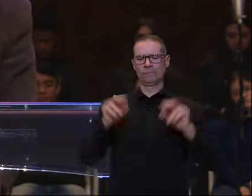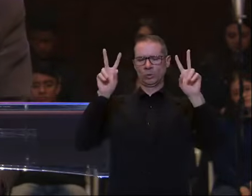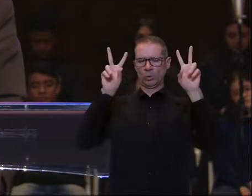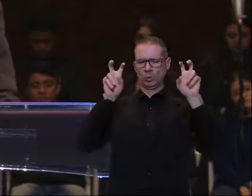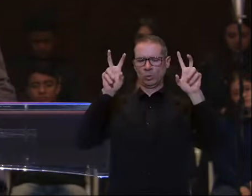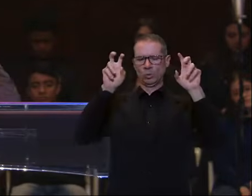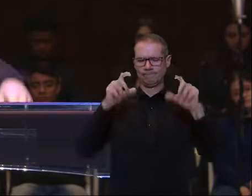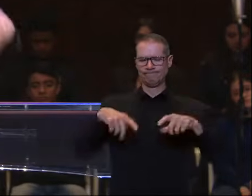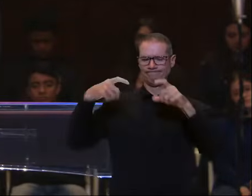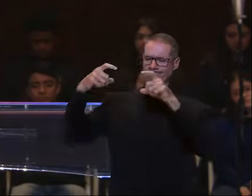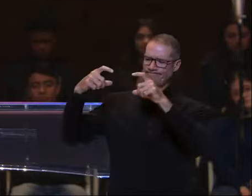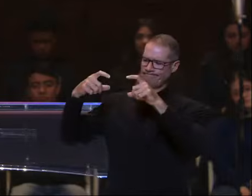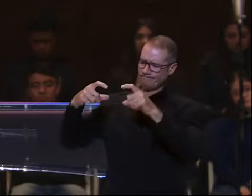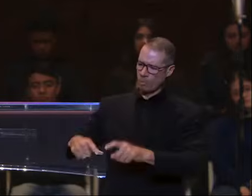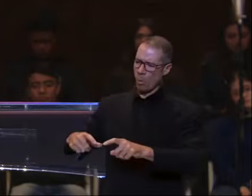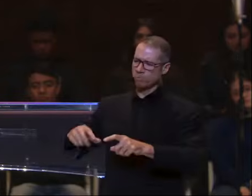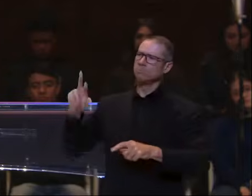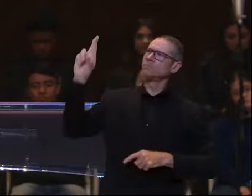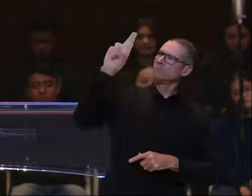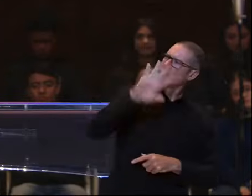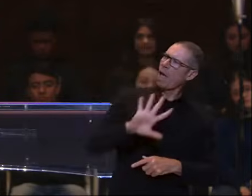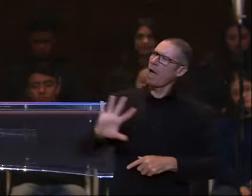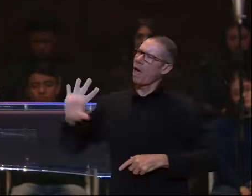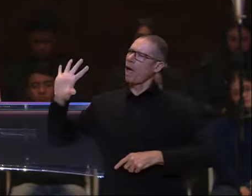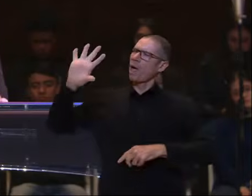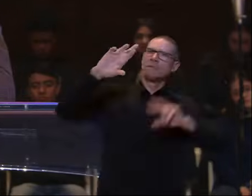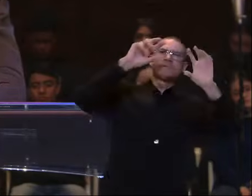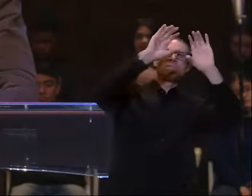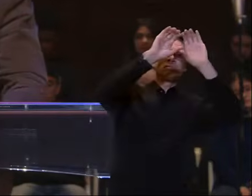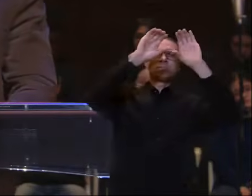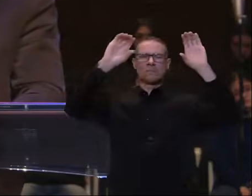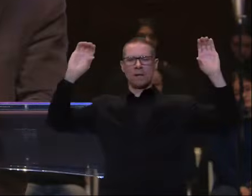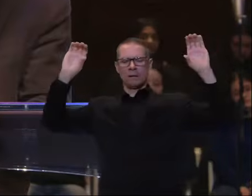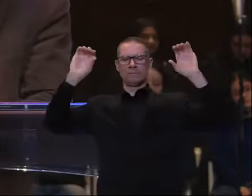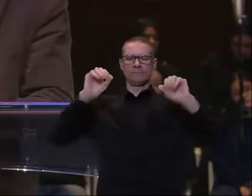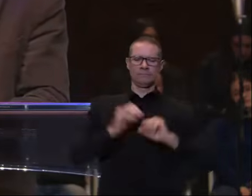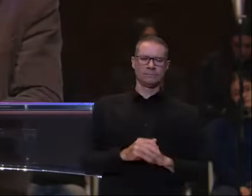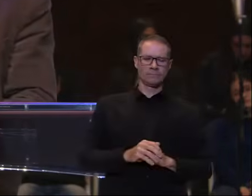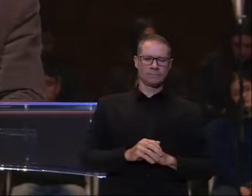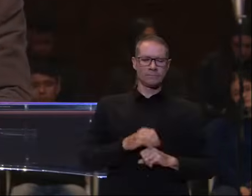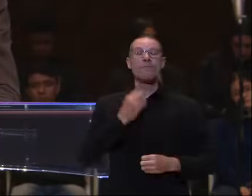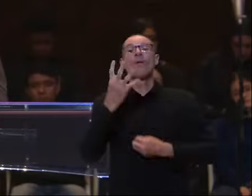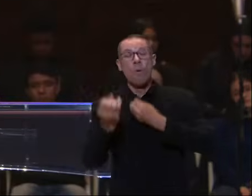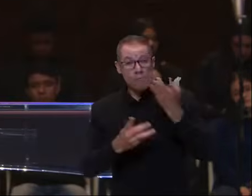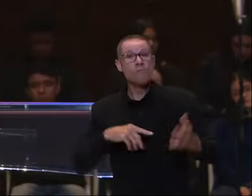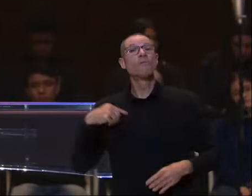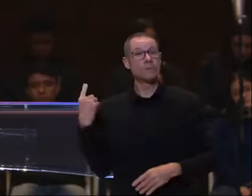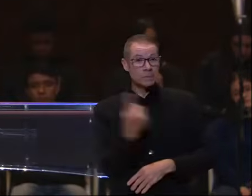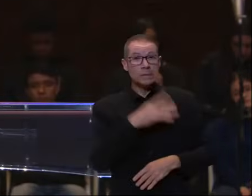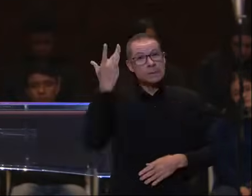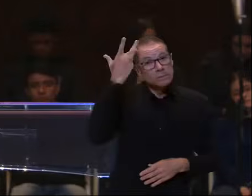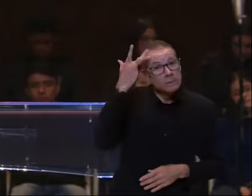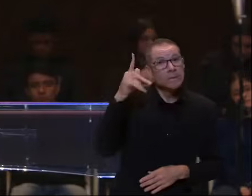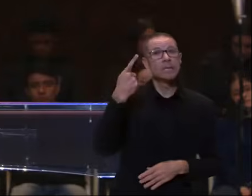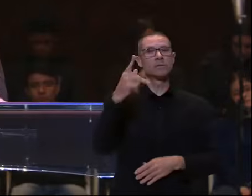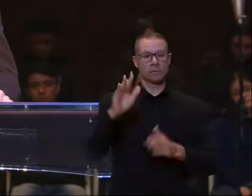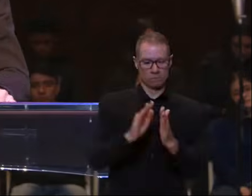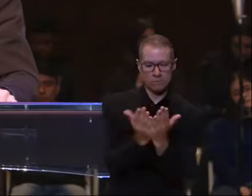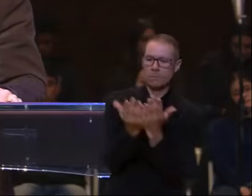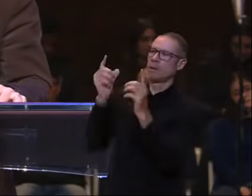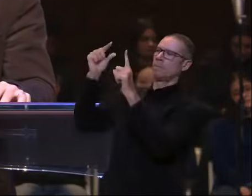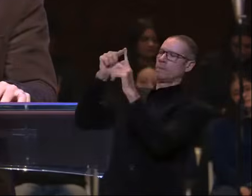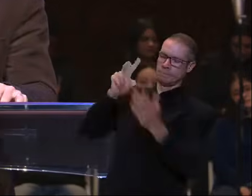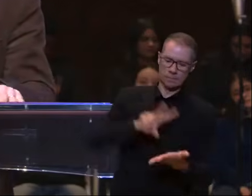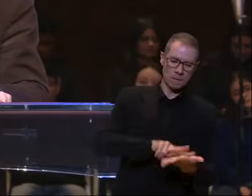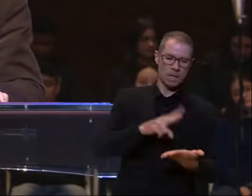este lugar, as regiões celestiais. Confesso para você, eu não sei como é que é a tua Bíblia, mas a minha